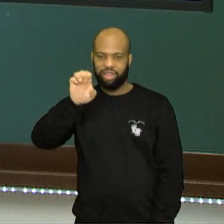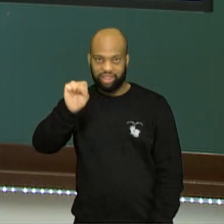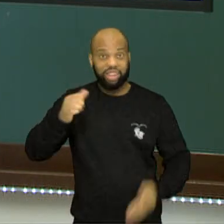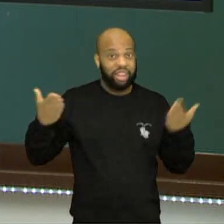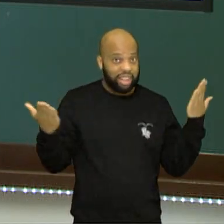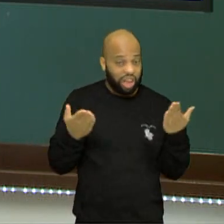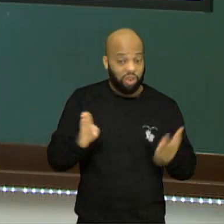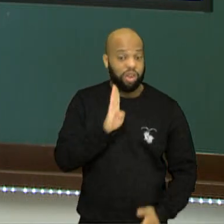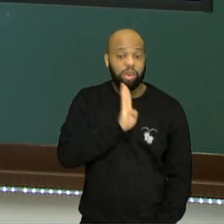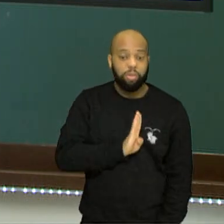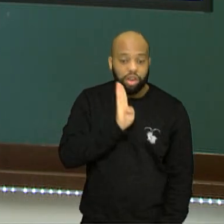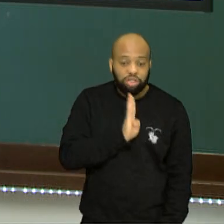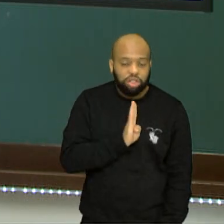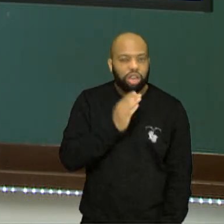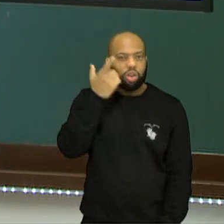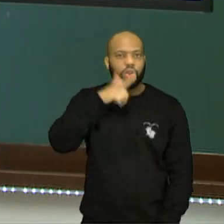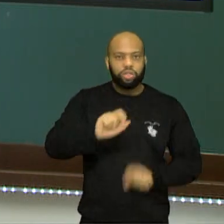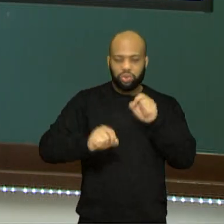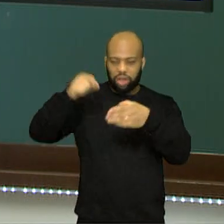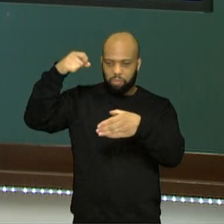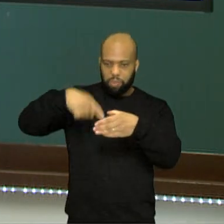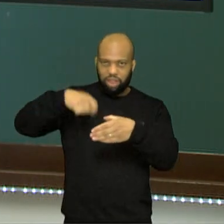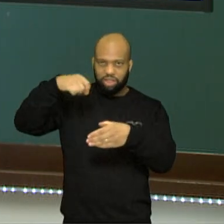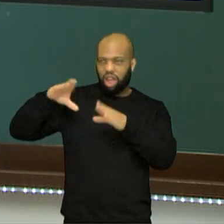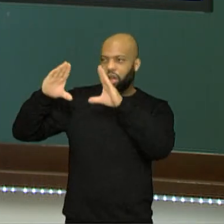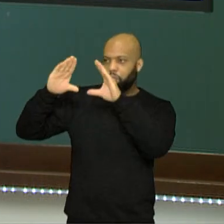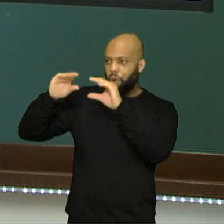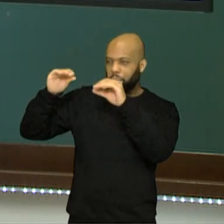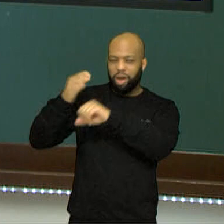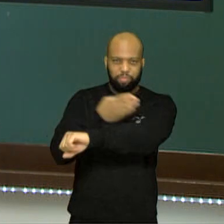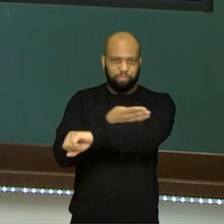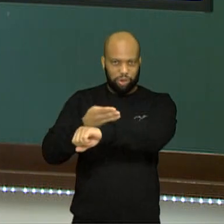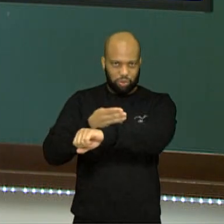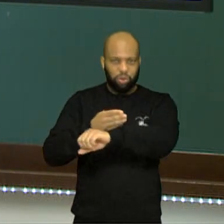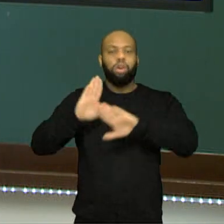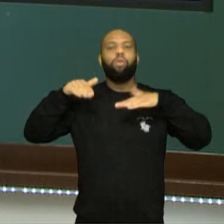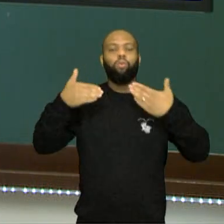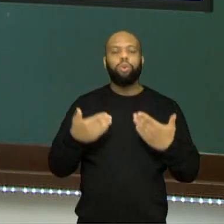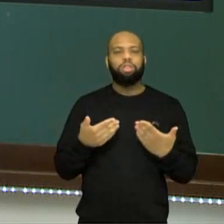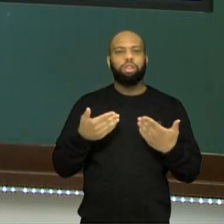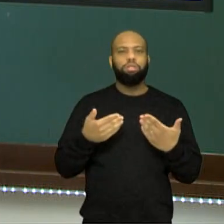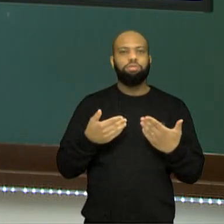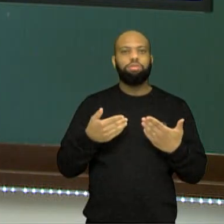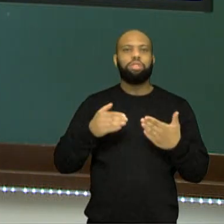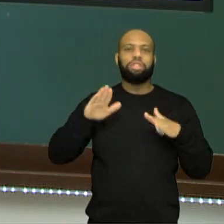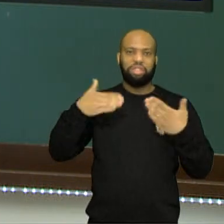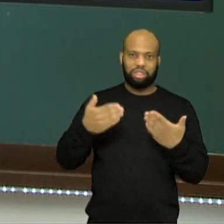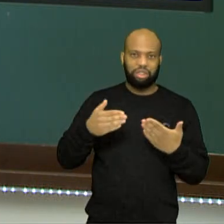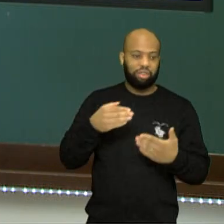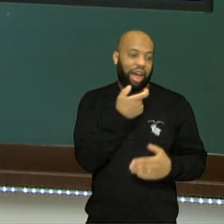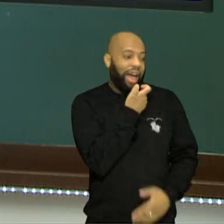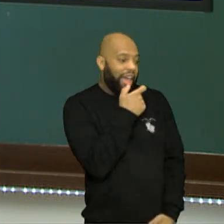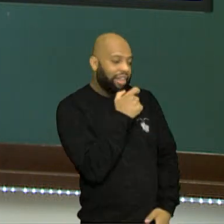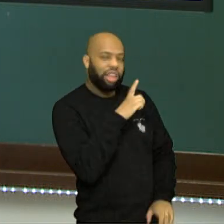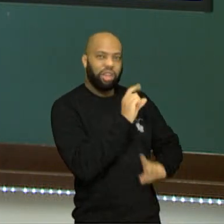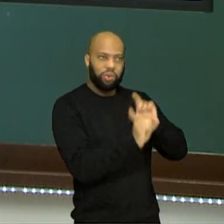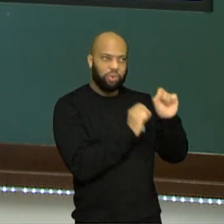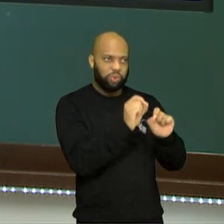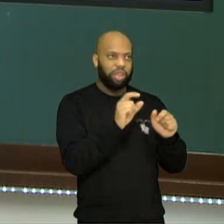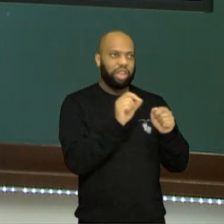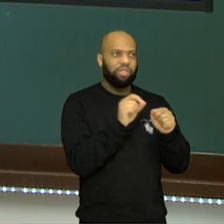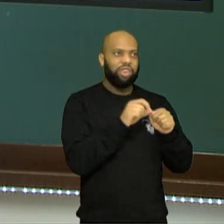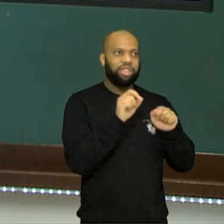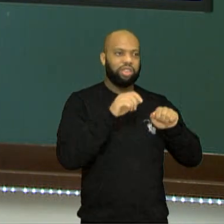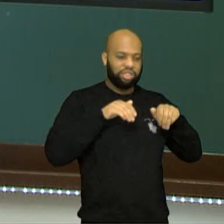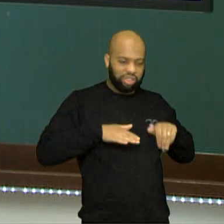também, né? E por isso, a Inglaterra, a gente tem questão de lã, na verdade, né? A questão da produção